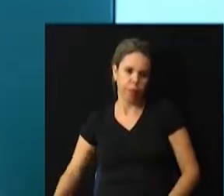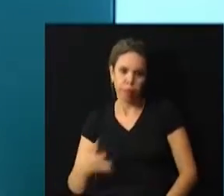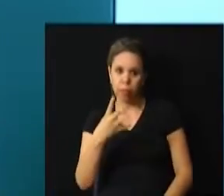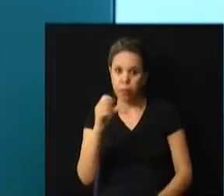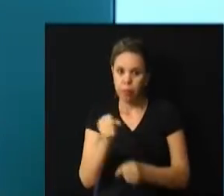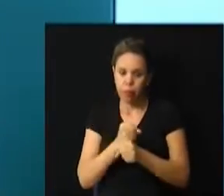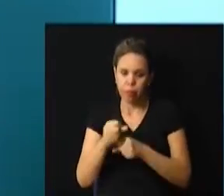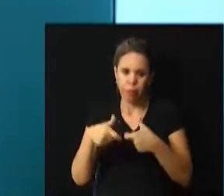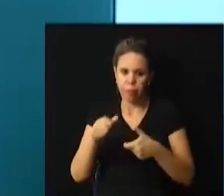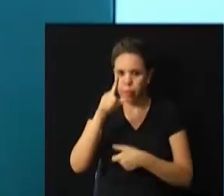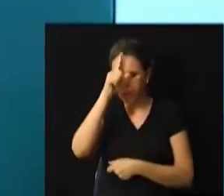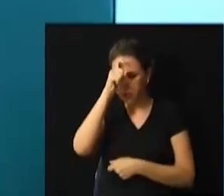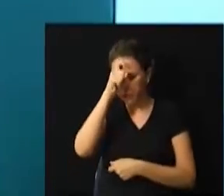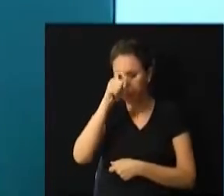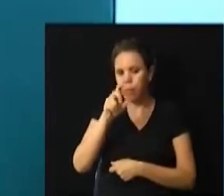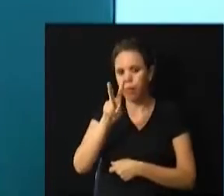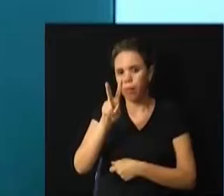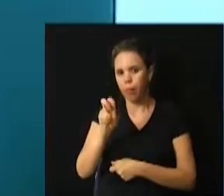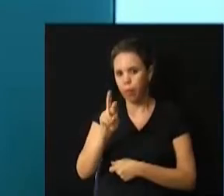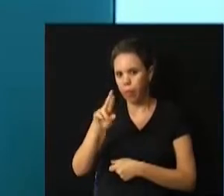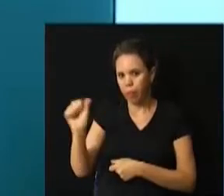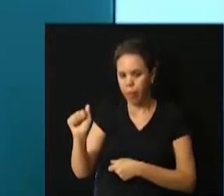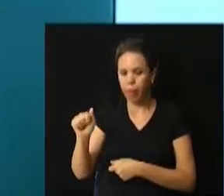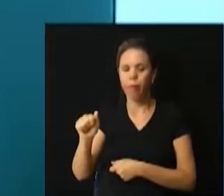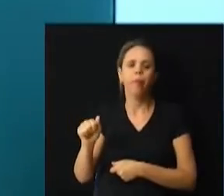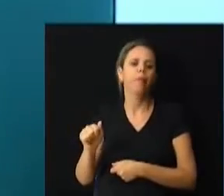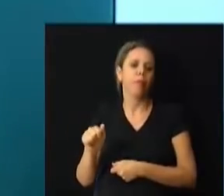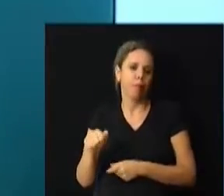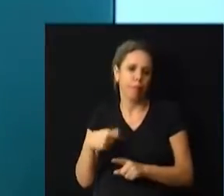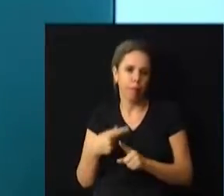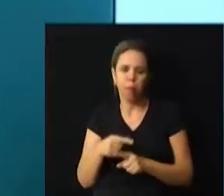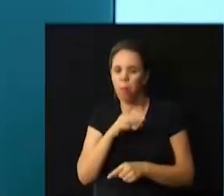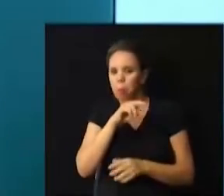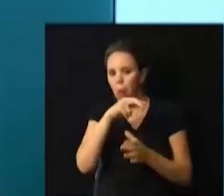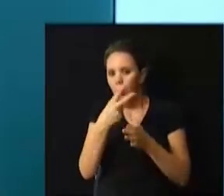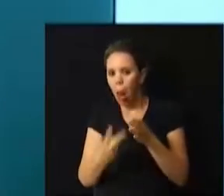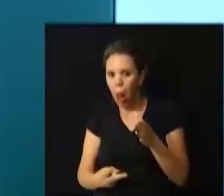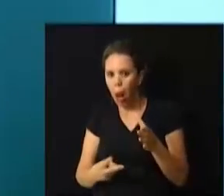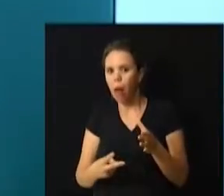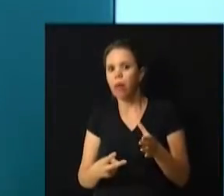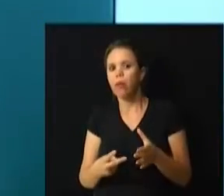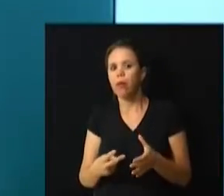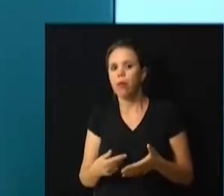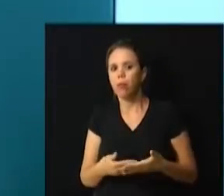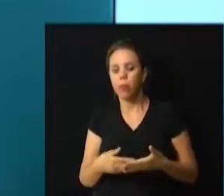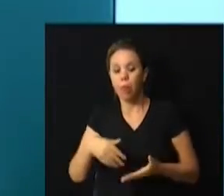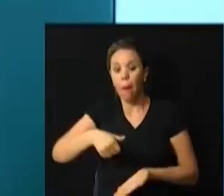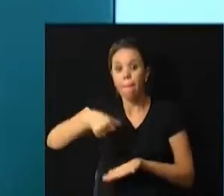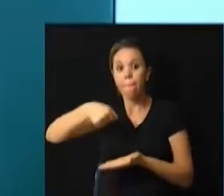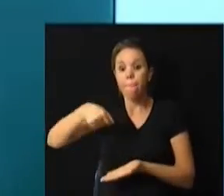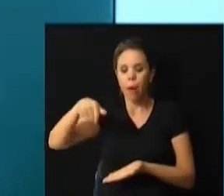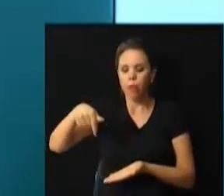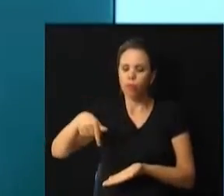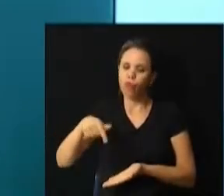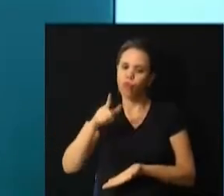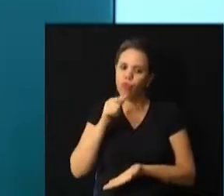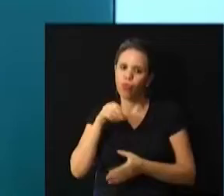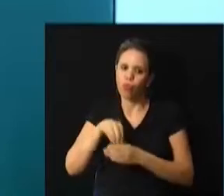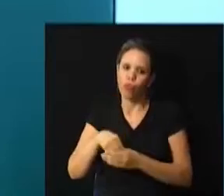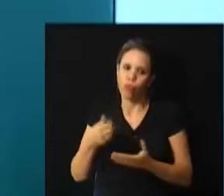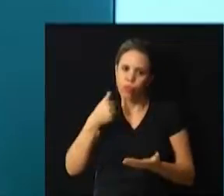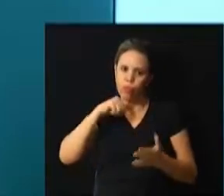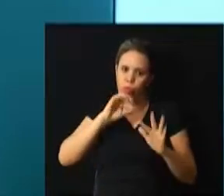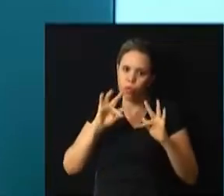Eu estou há 40 anos no Veracruz, alguns casos de afogamento, né? Vamos falar do balde, né?